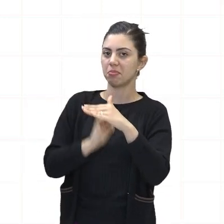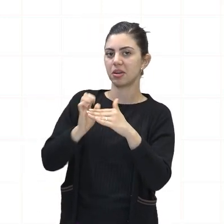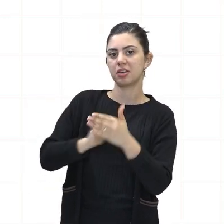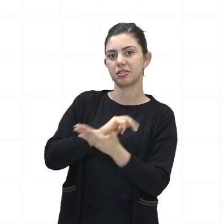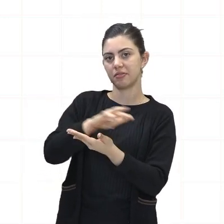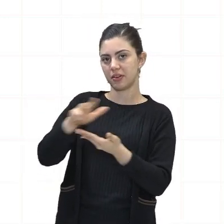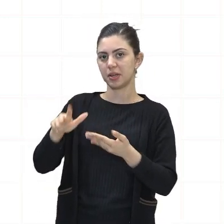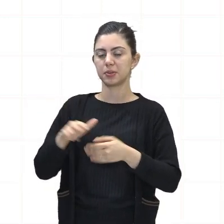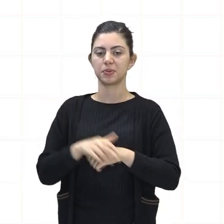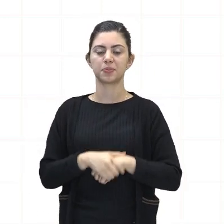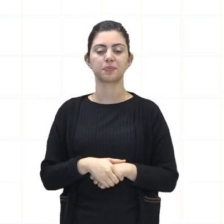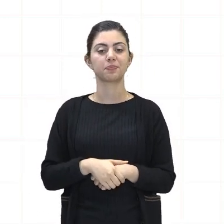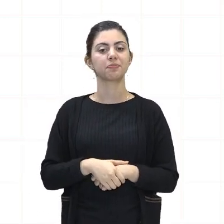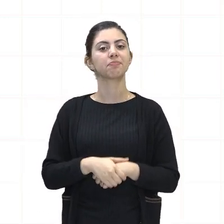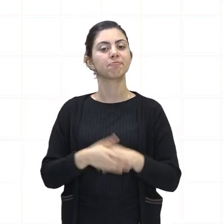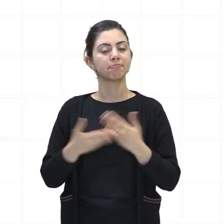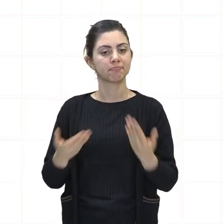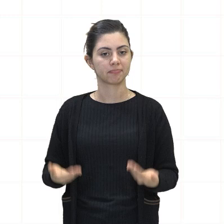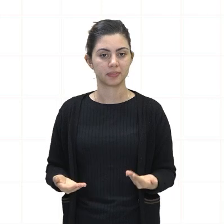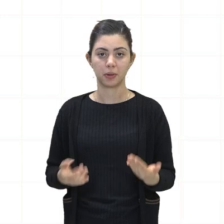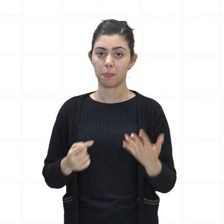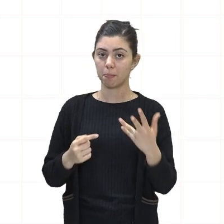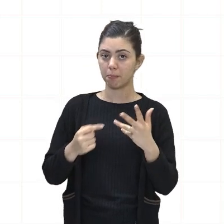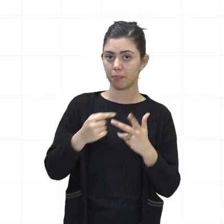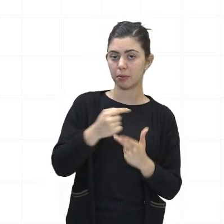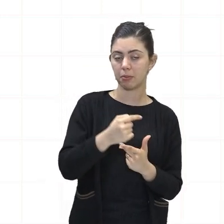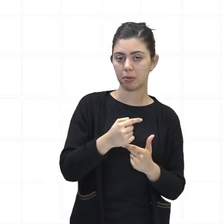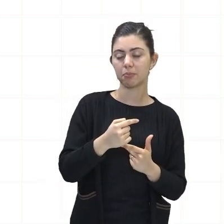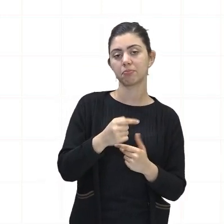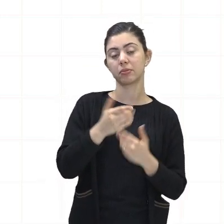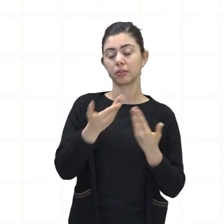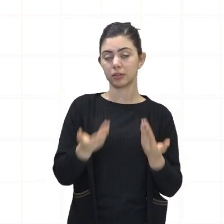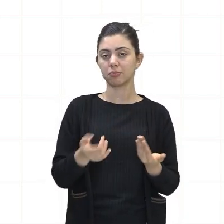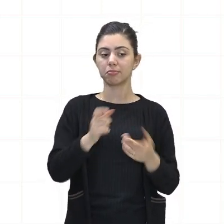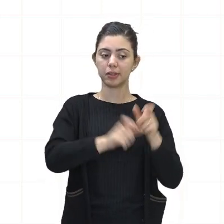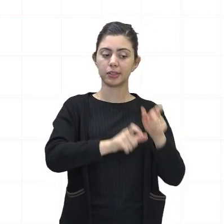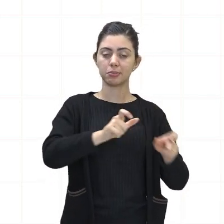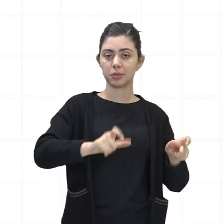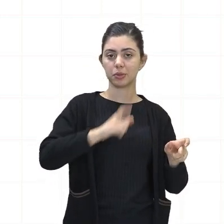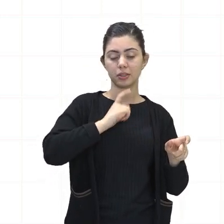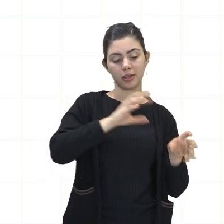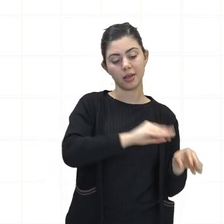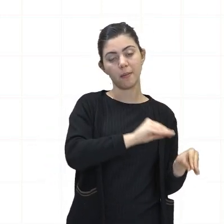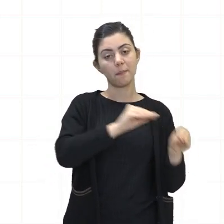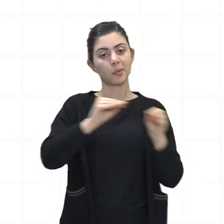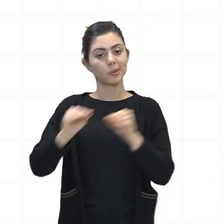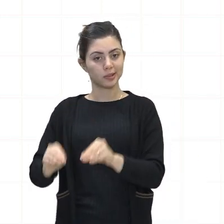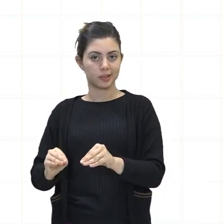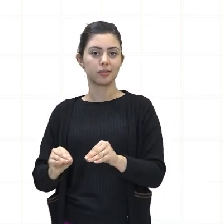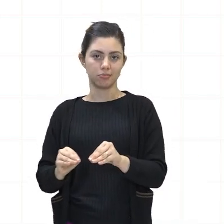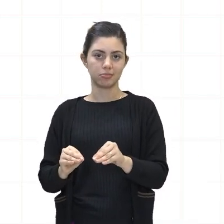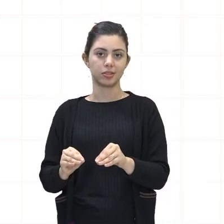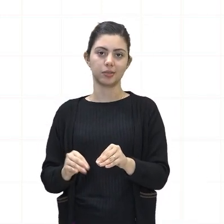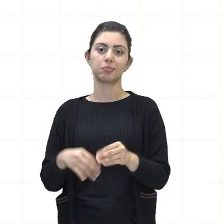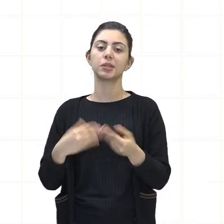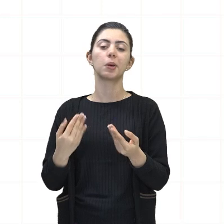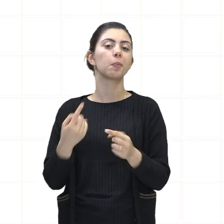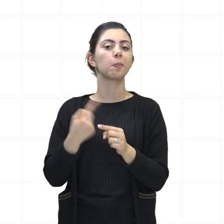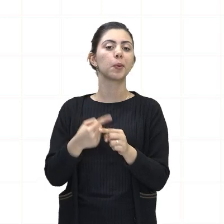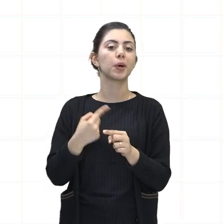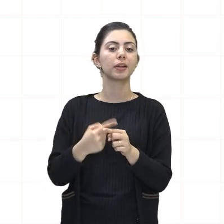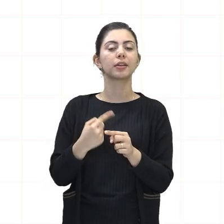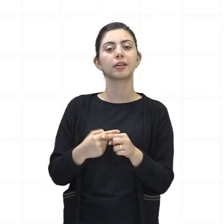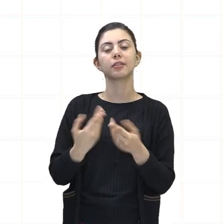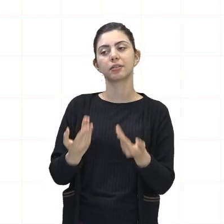Beleza, pessoal? Então, um dos fatores que fazem aí as pessoas saírem do lugar onde elas estão, por exemplo, envolve aí